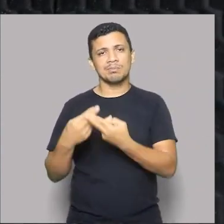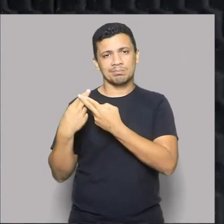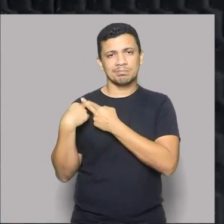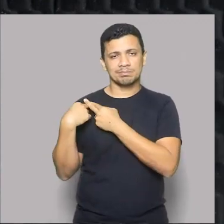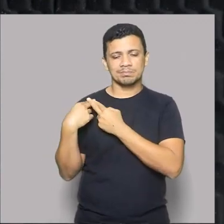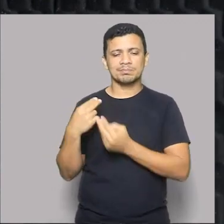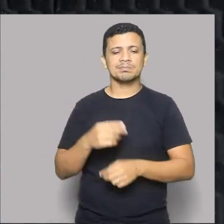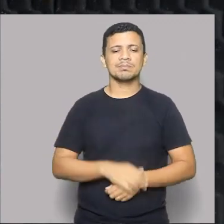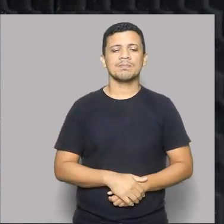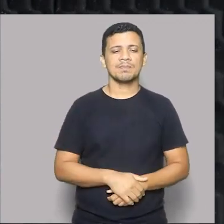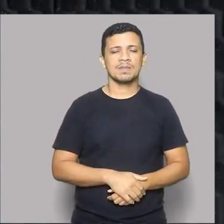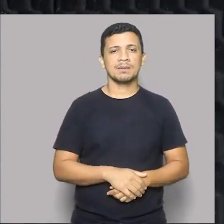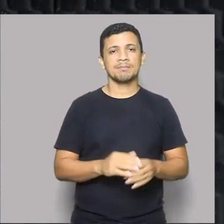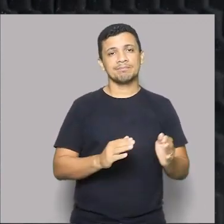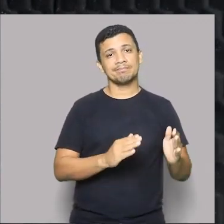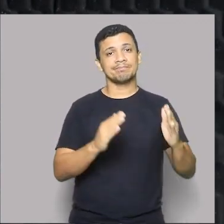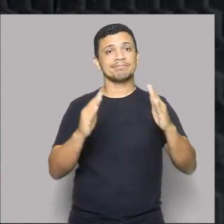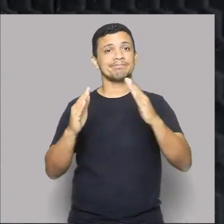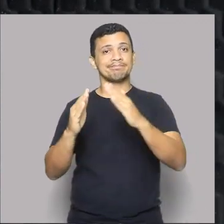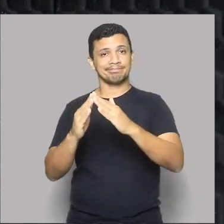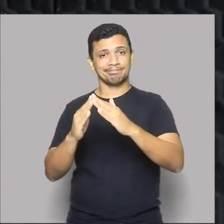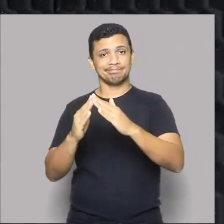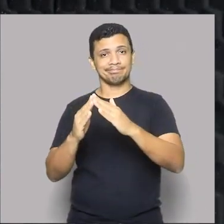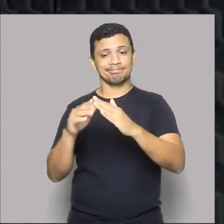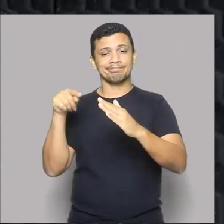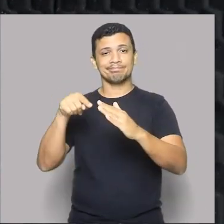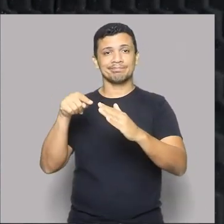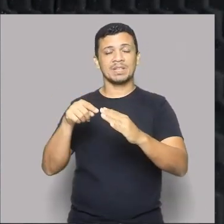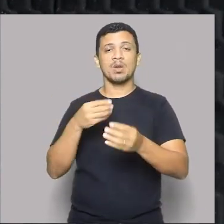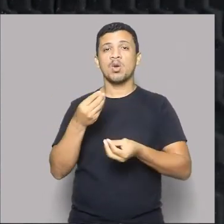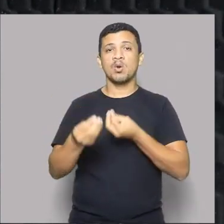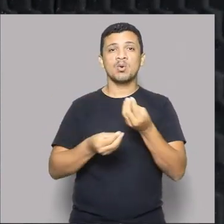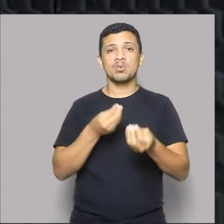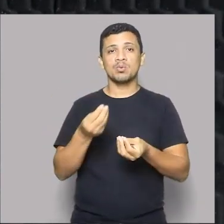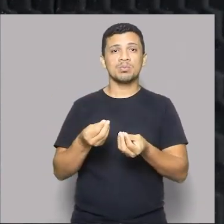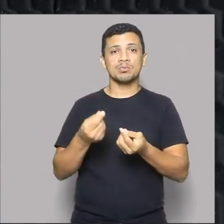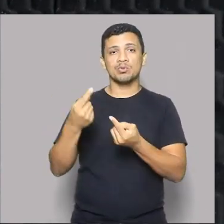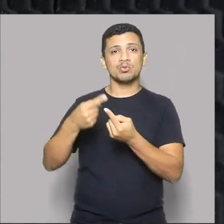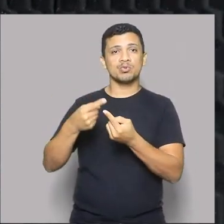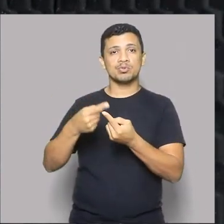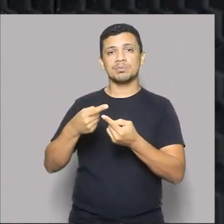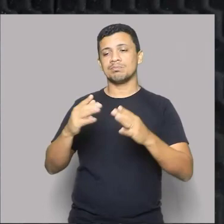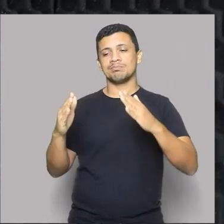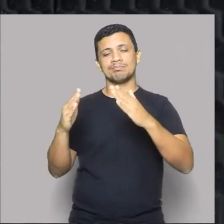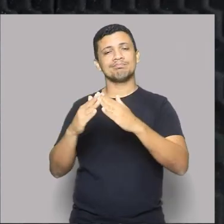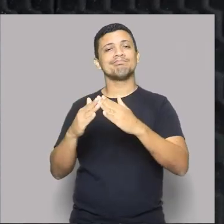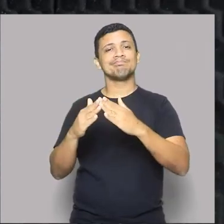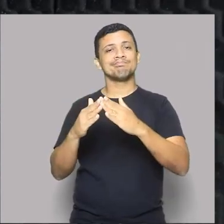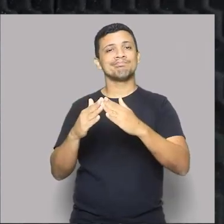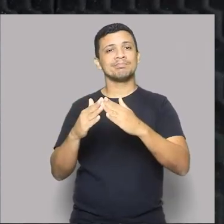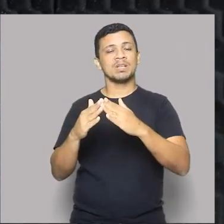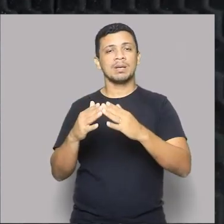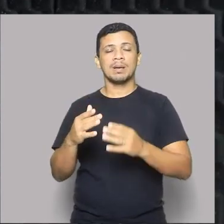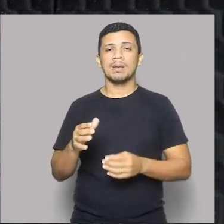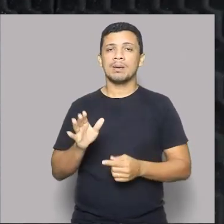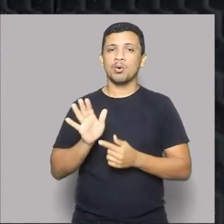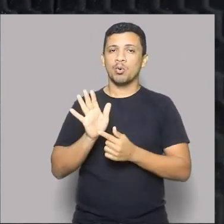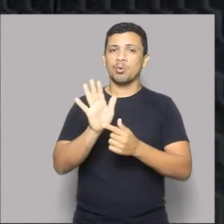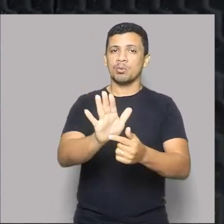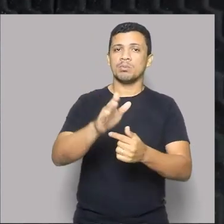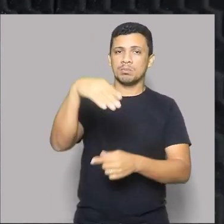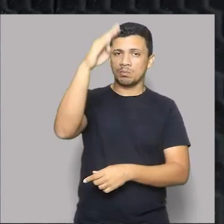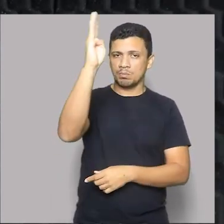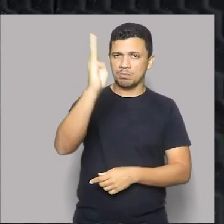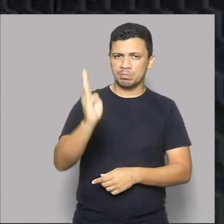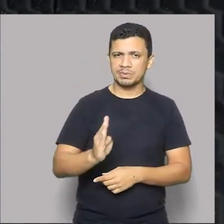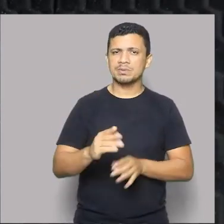isso. Depois, a gente precisa pensar também nos modelos de moradia e habitação. E é por isso que o Brasil hoje apresenta muitos